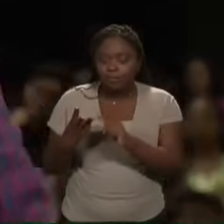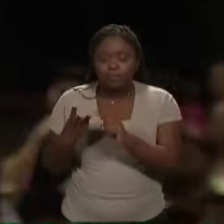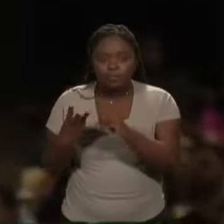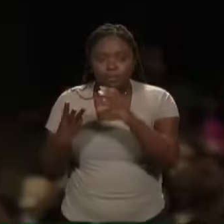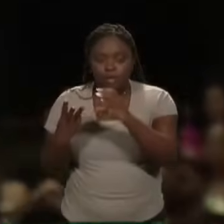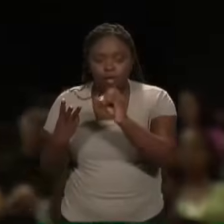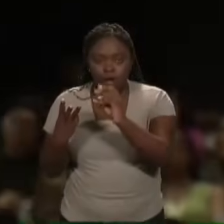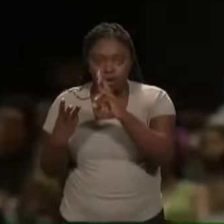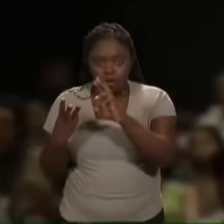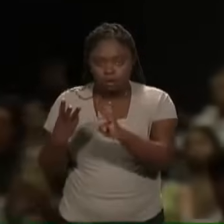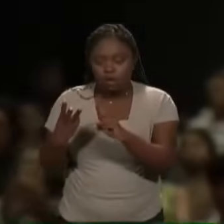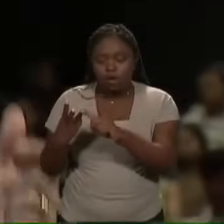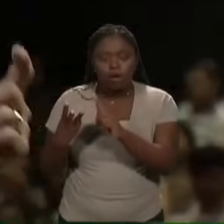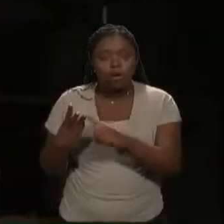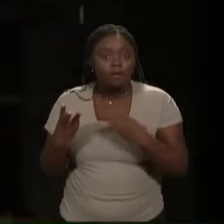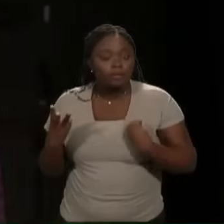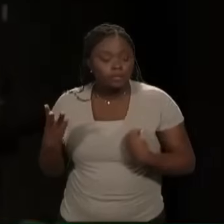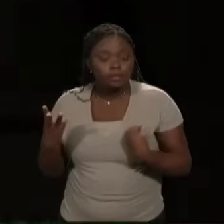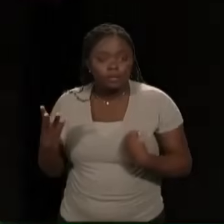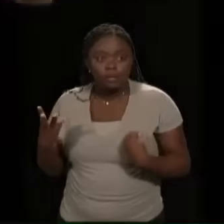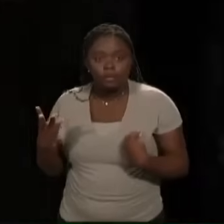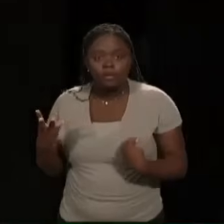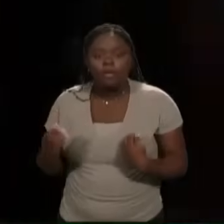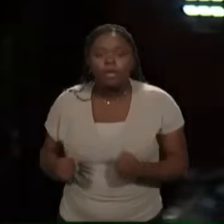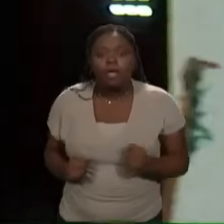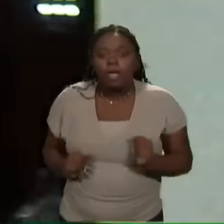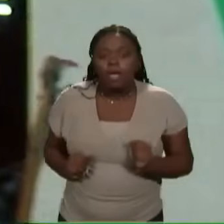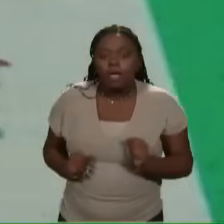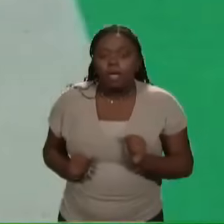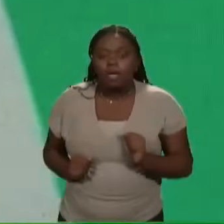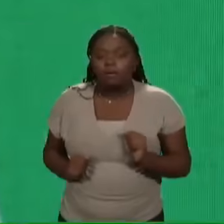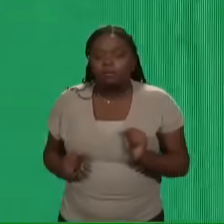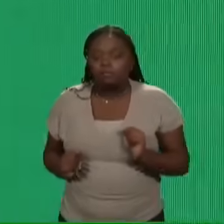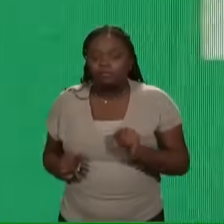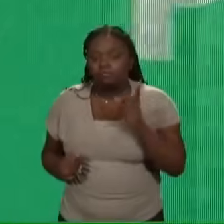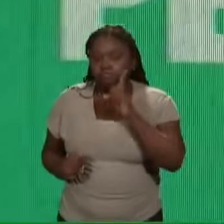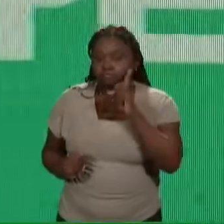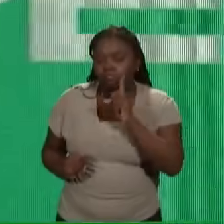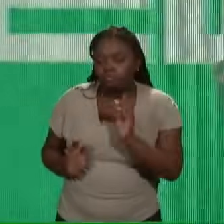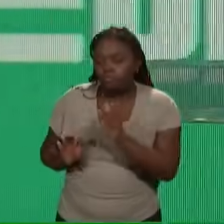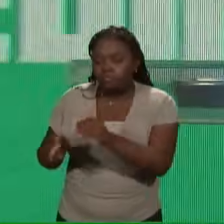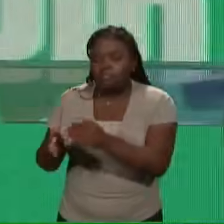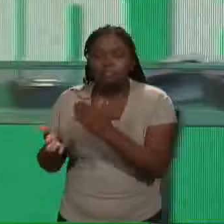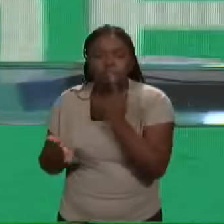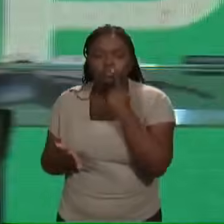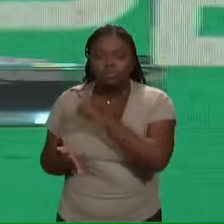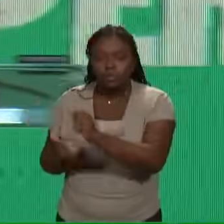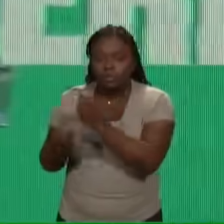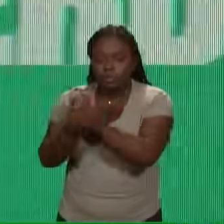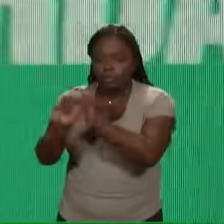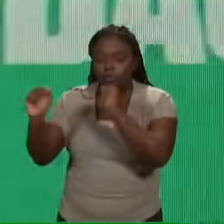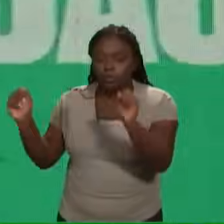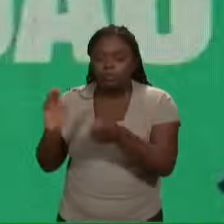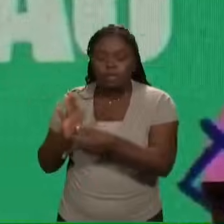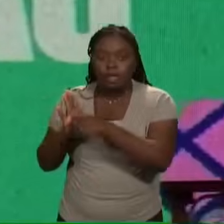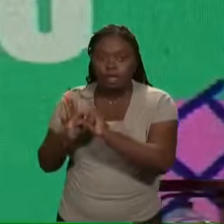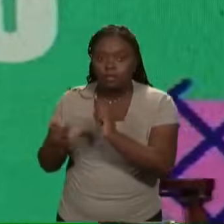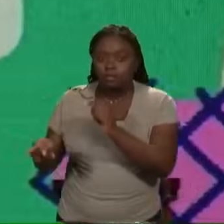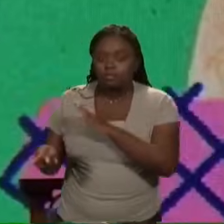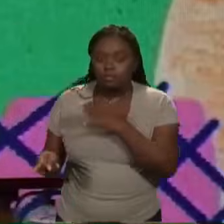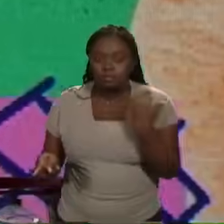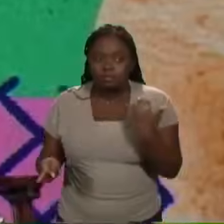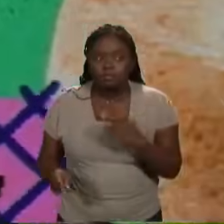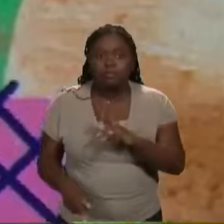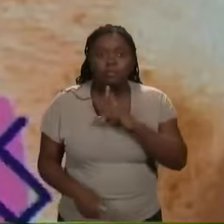Corrie ficou viva. Quando os americanos chegaram, conseguiram libertar o campo de concentração antes dela morrer.